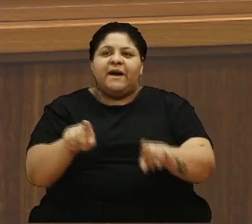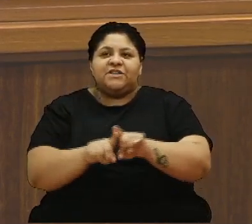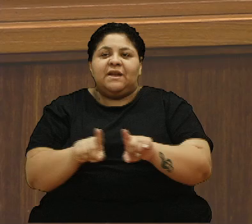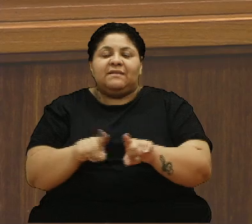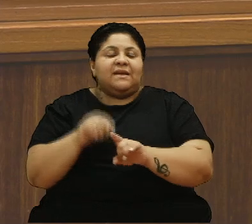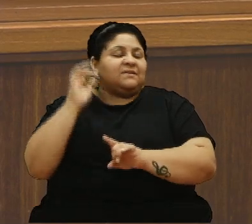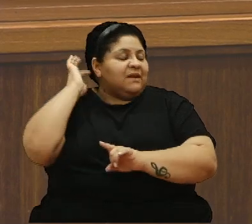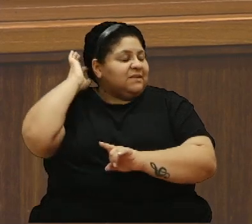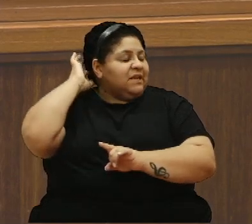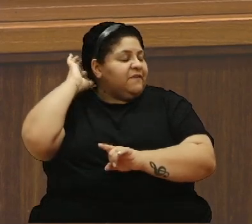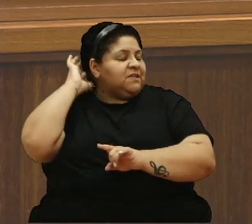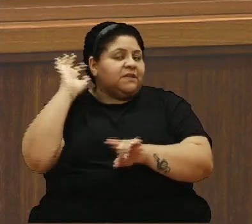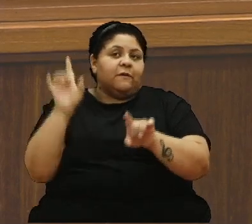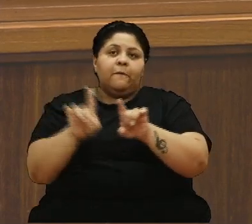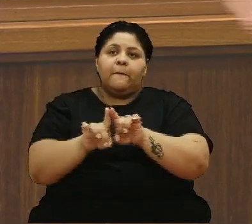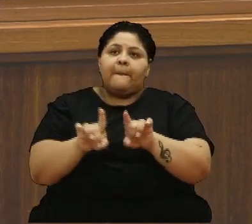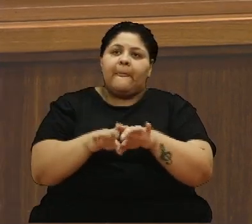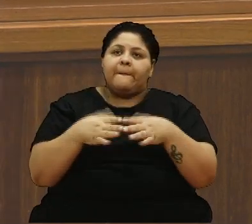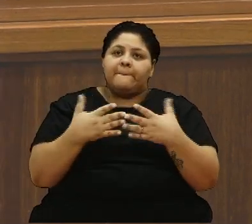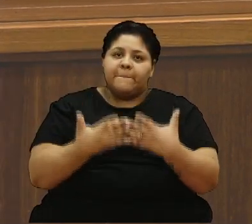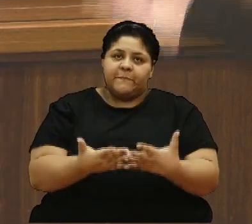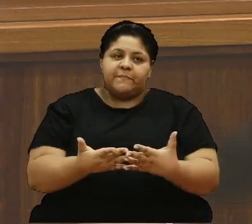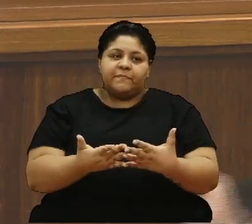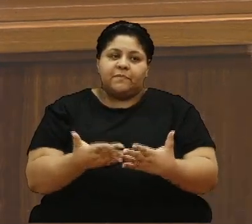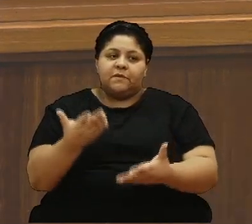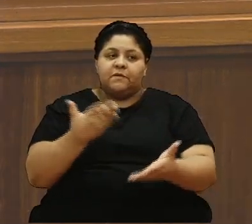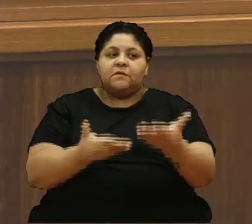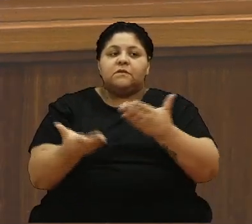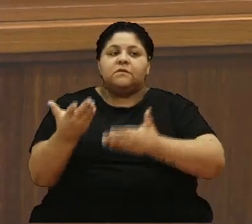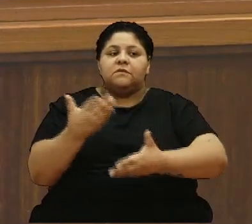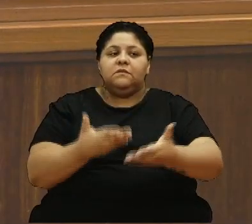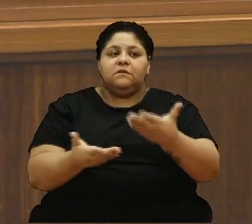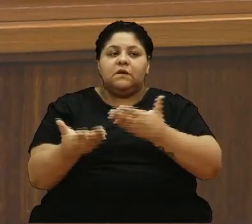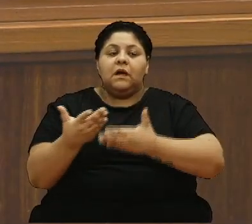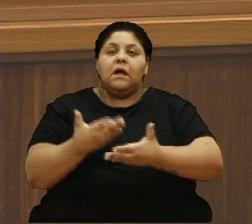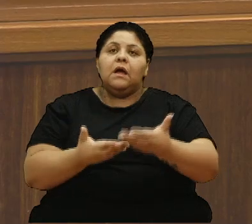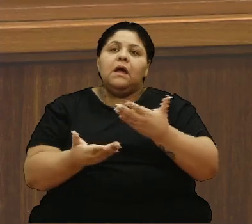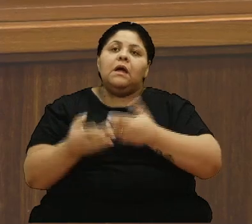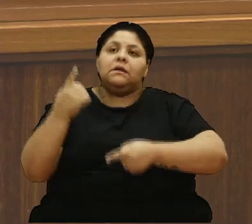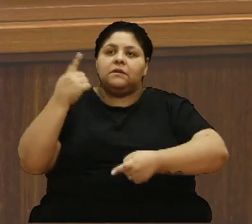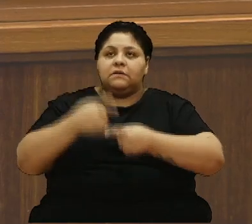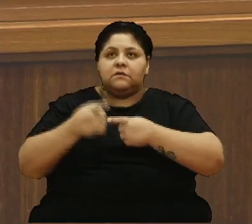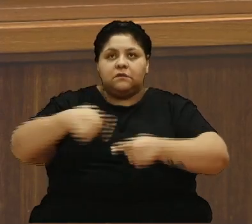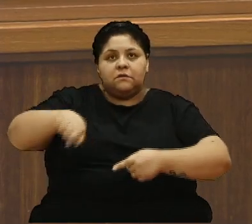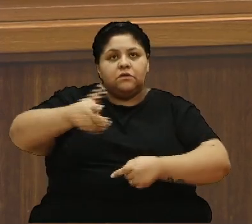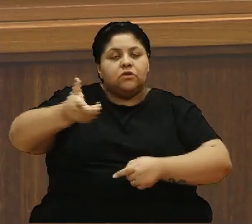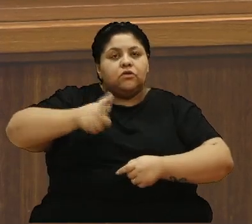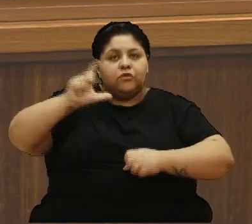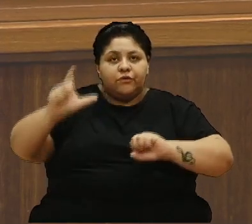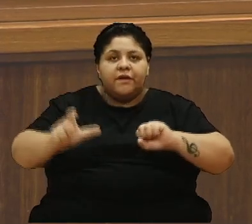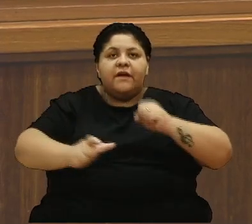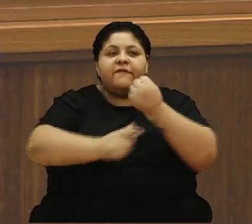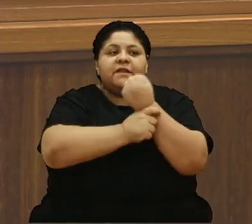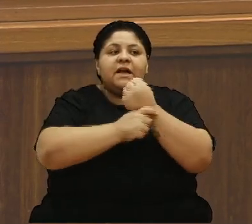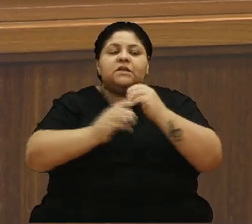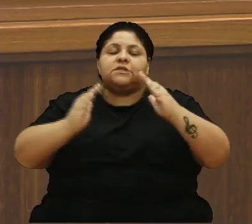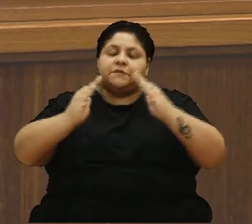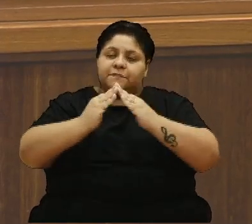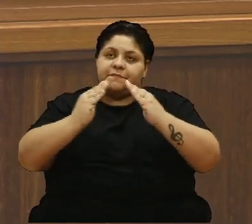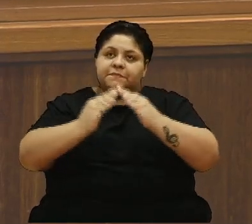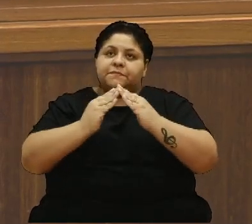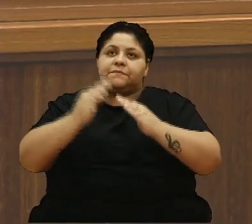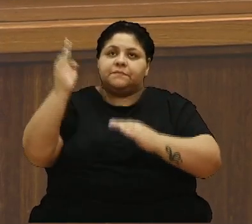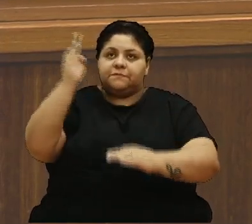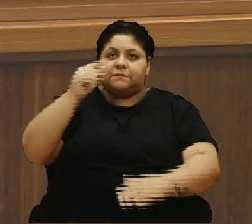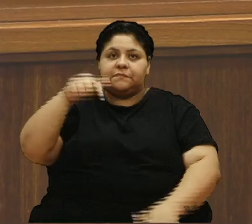nós tenhamos que pedir que a colônia seja atendida pelos secretários, porque nós queremos garantir a Casa da Mulher Brasileira